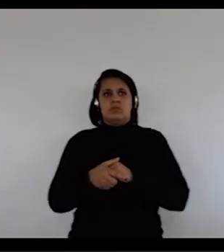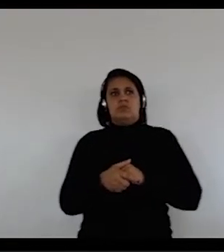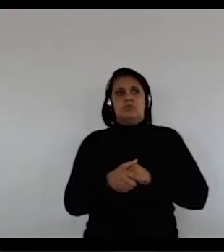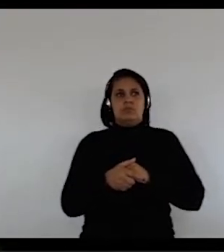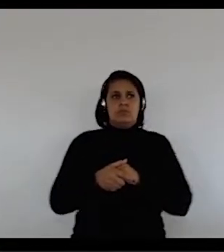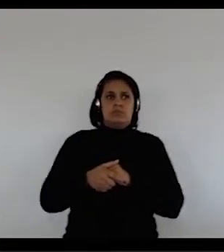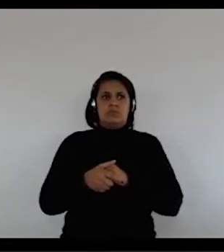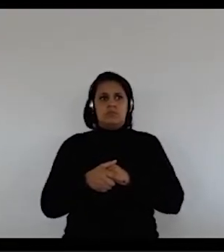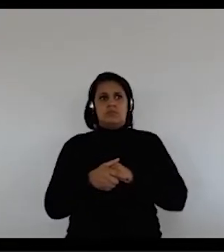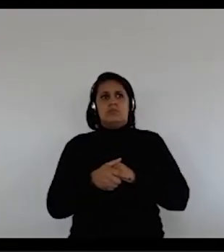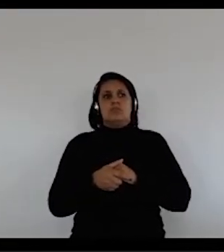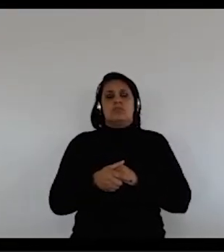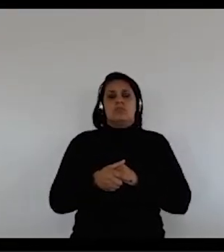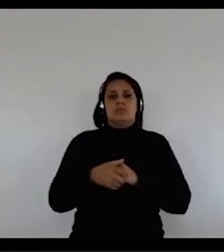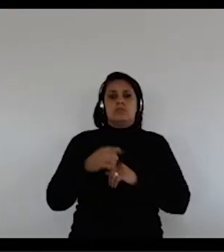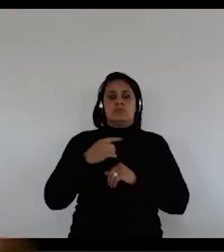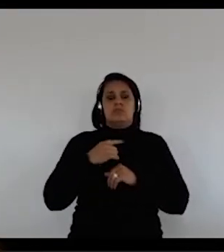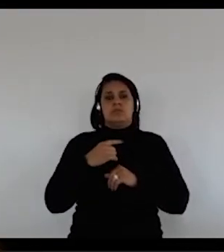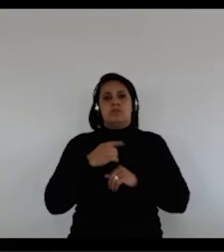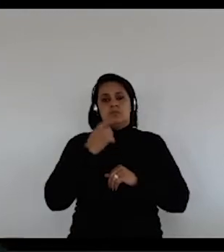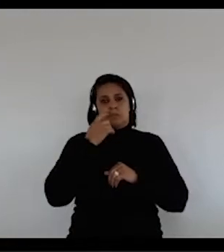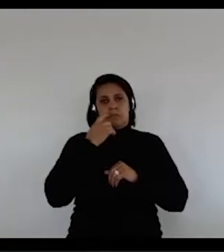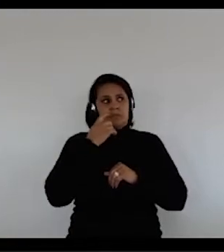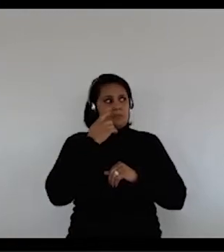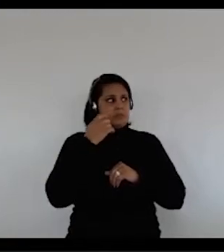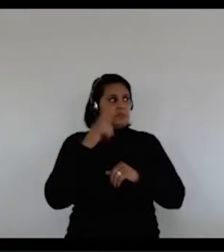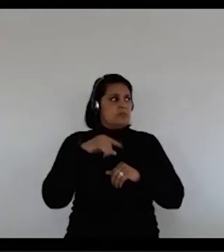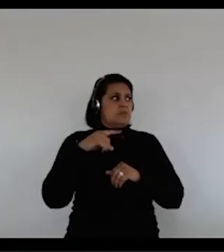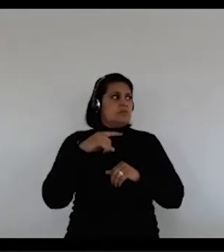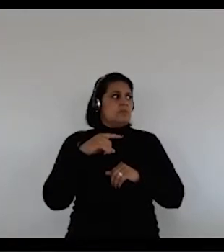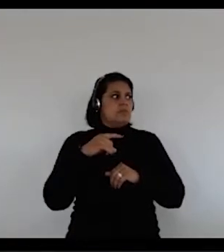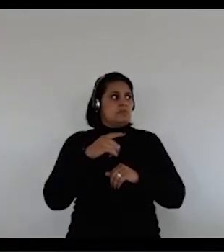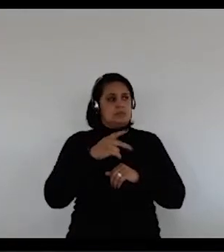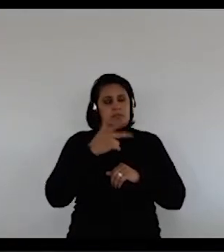visitas dos pais, dos menores de idade,